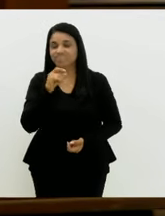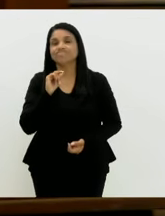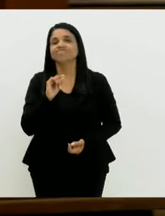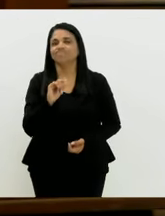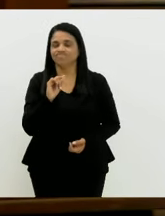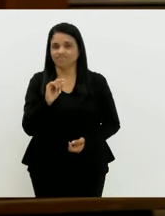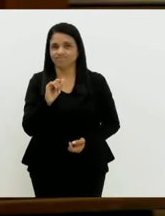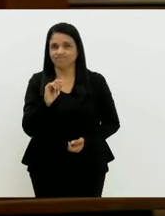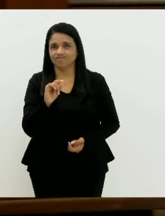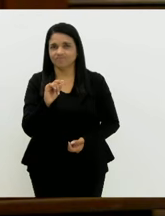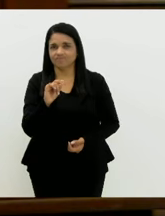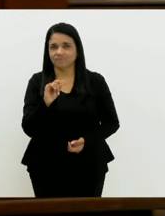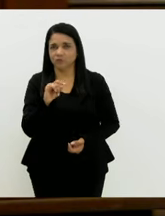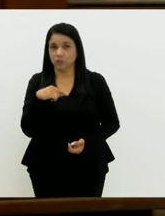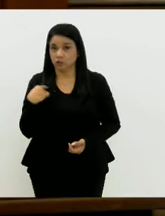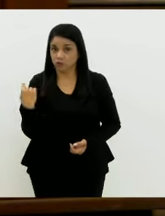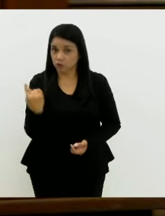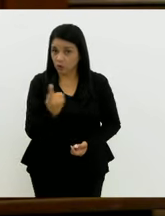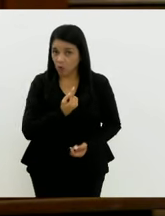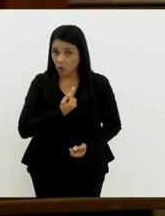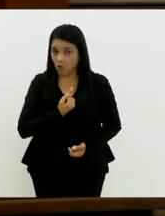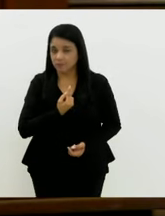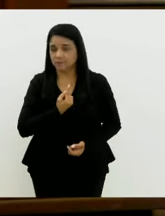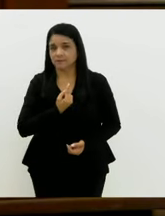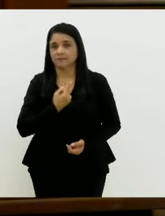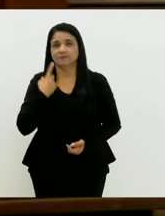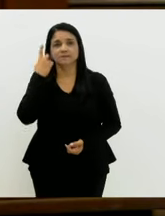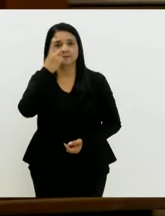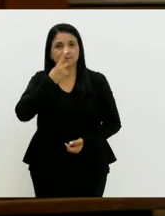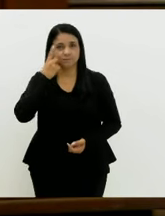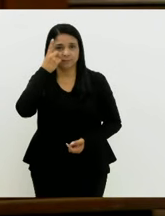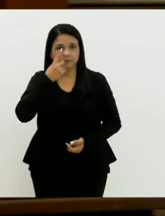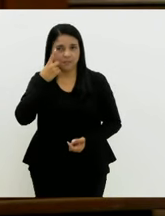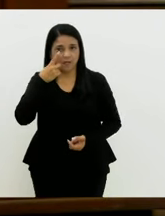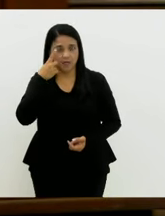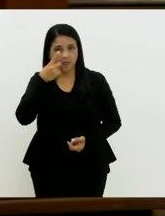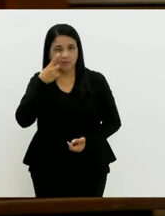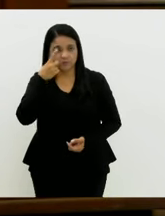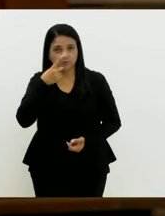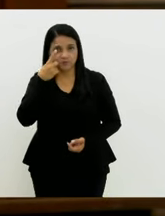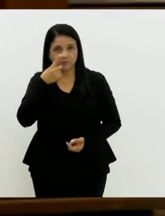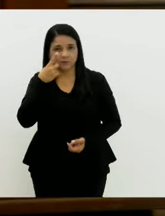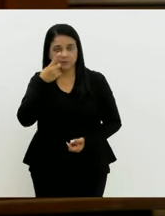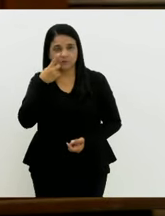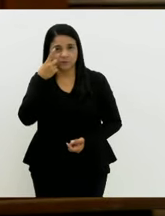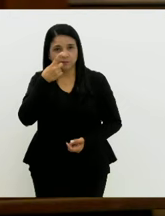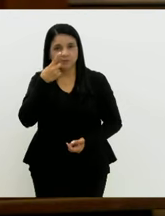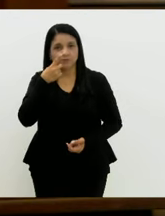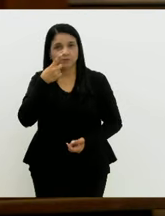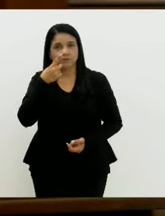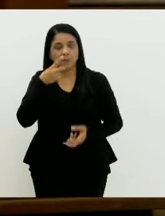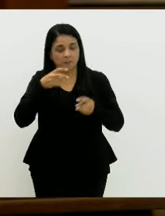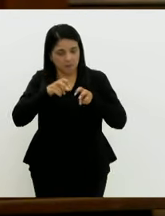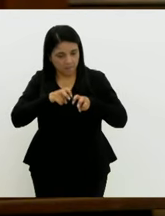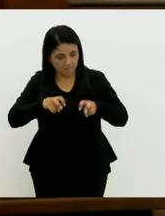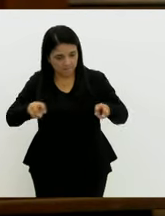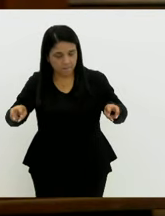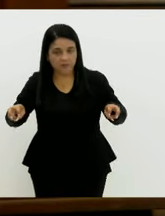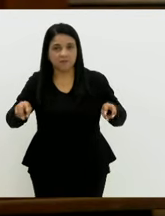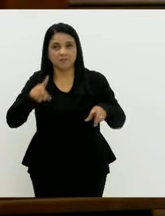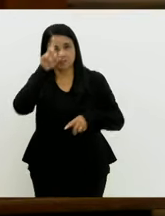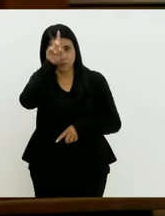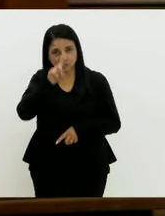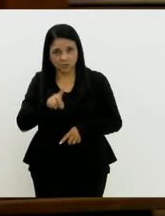justamente nós todos deputados, capitaneados pela mesa diretora à frente,